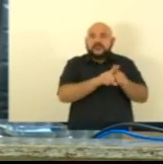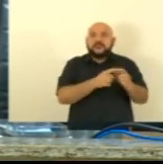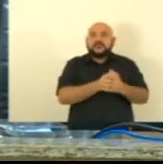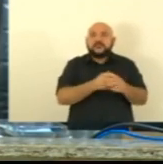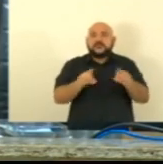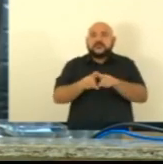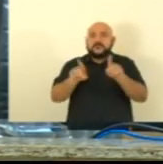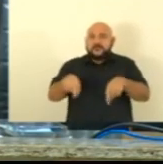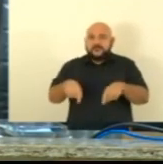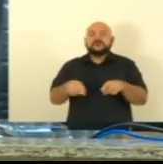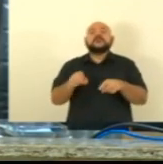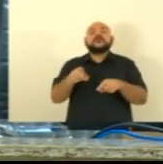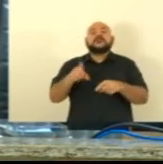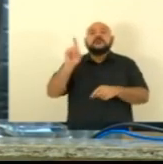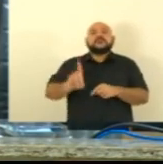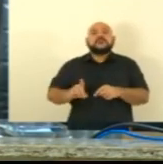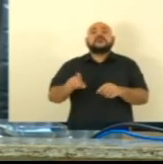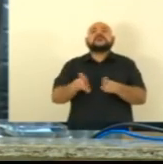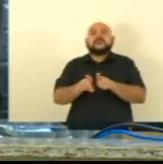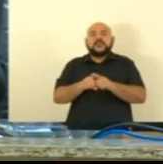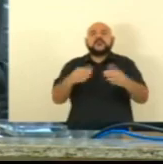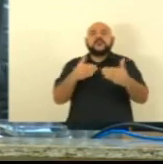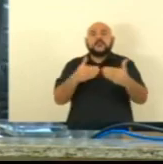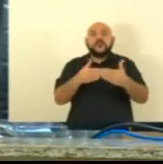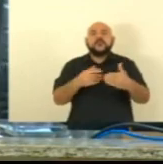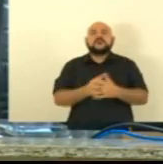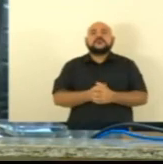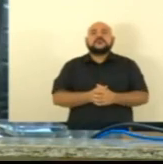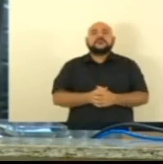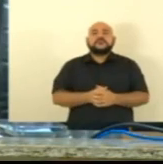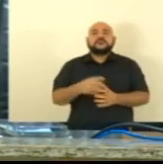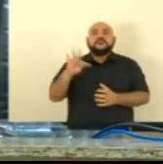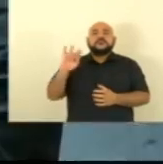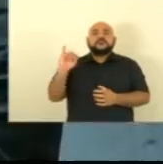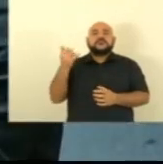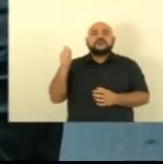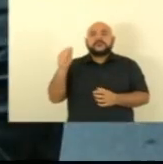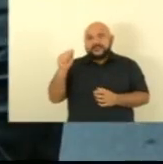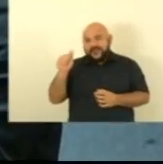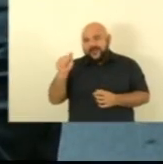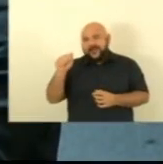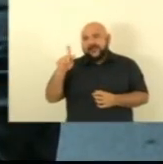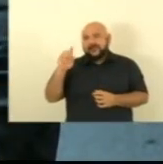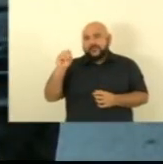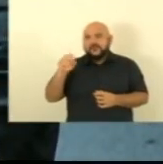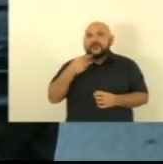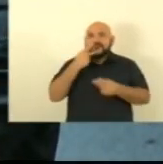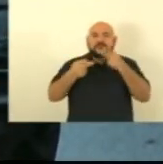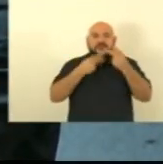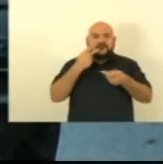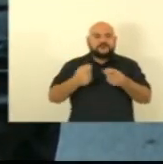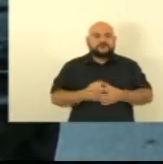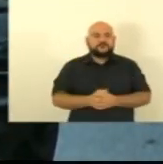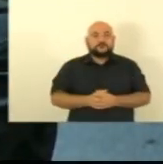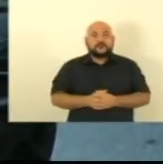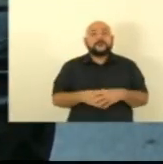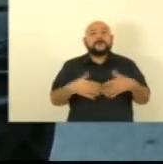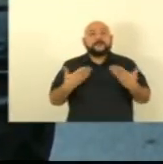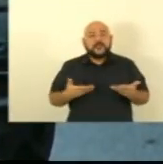acordo. Deputado Thiago Hoffmann para relatar. Senhor presidente, trata-se de um projeto de